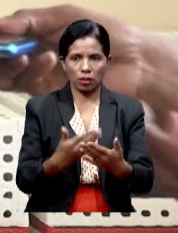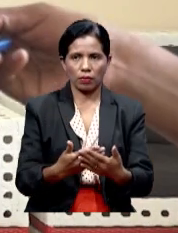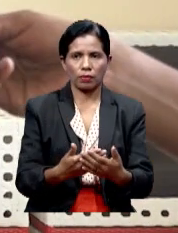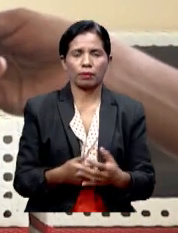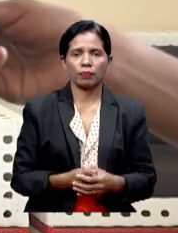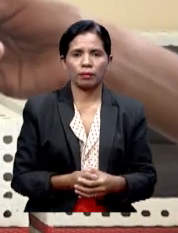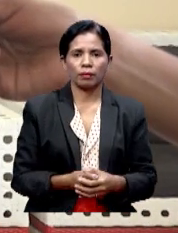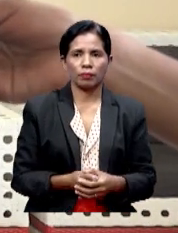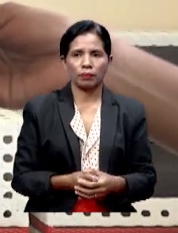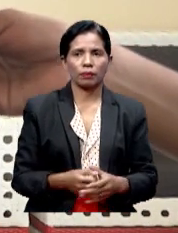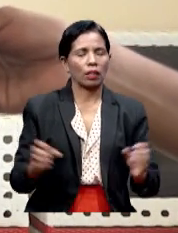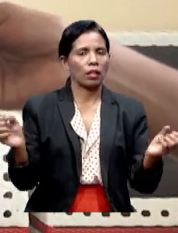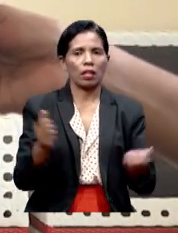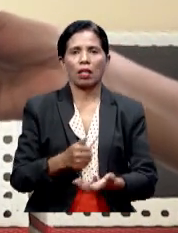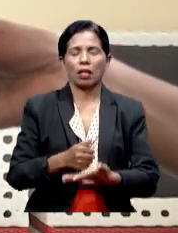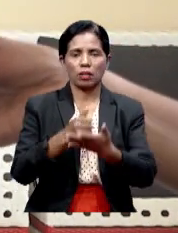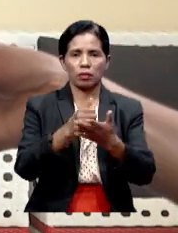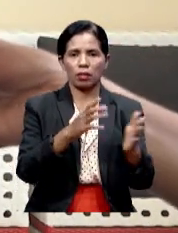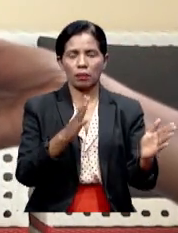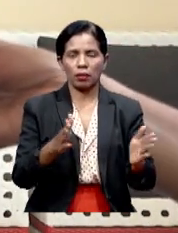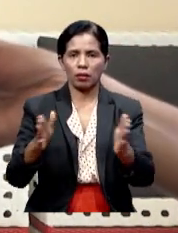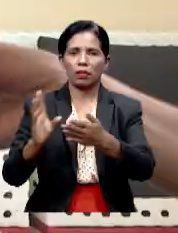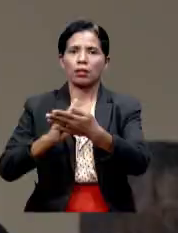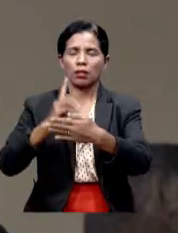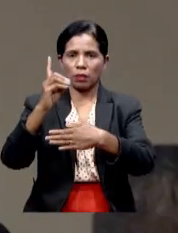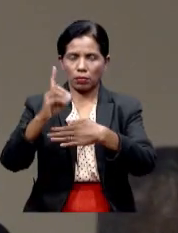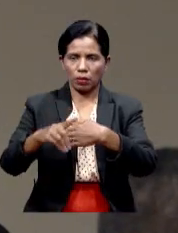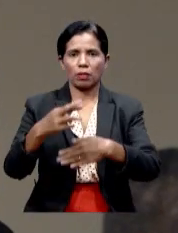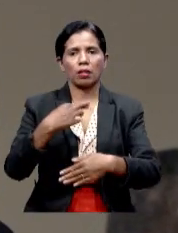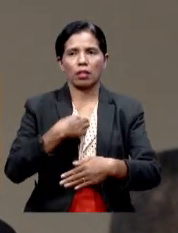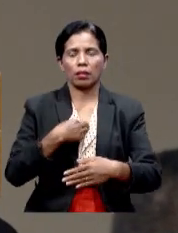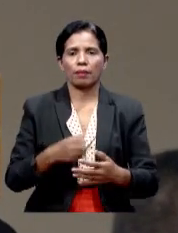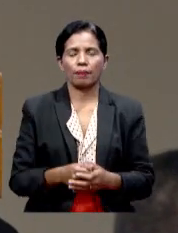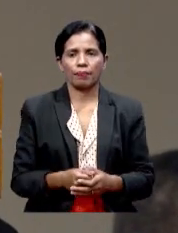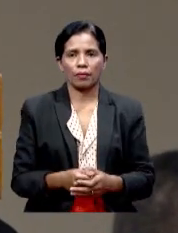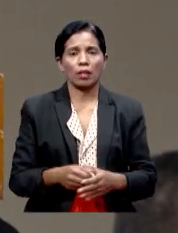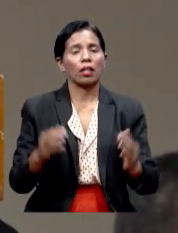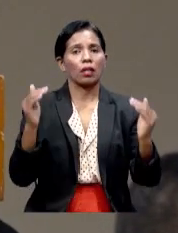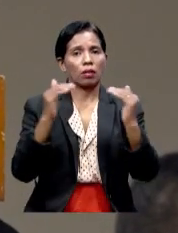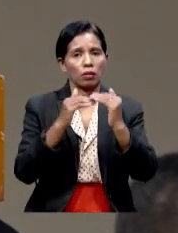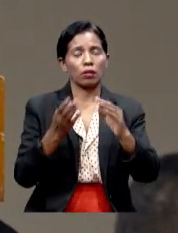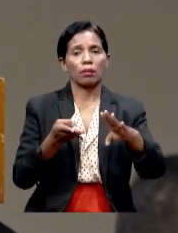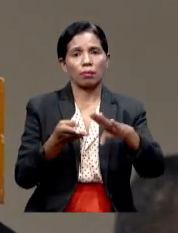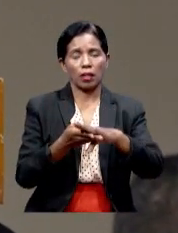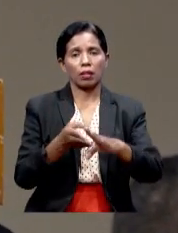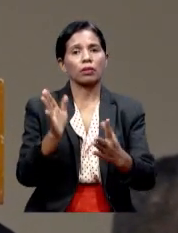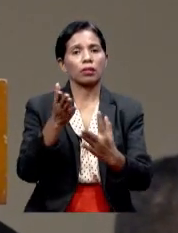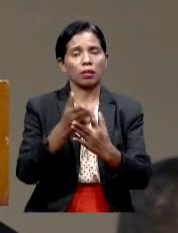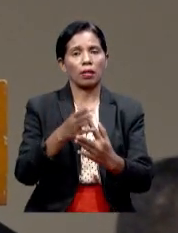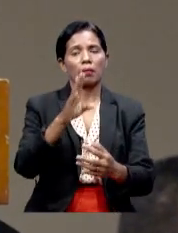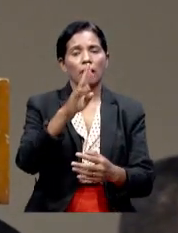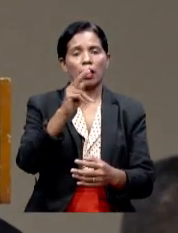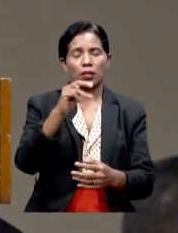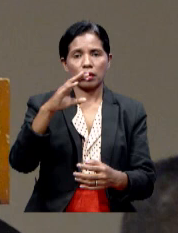né, lá ajuda o processo de desenvolvimento da raça. Conferência Banco Central Timor-Leste ou International